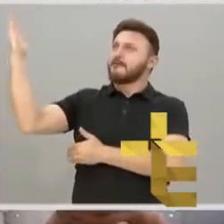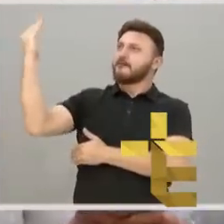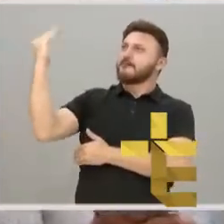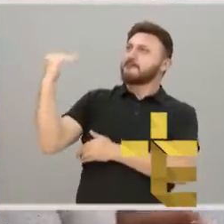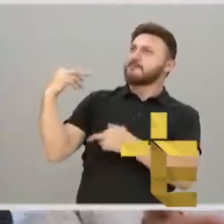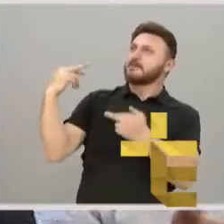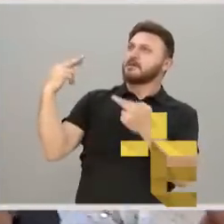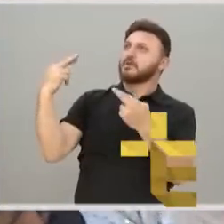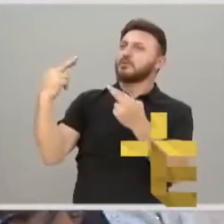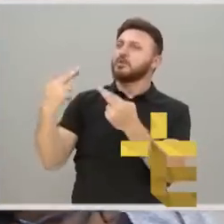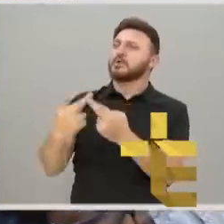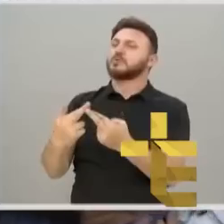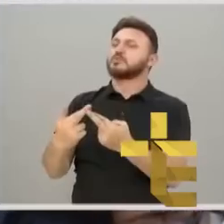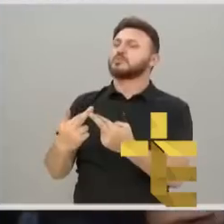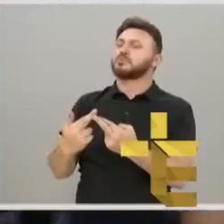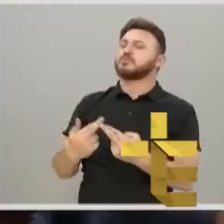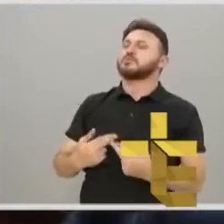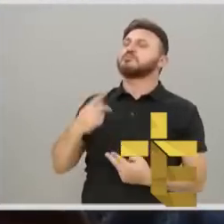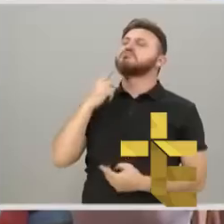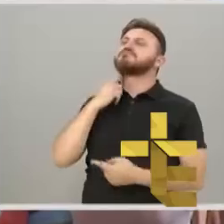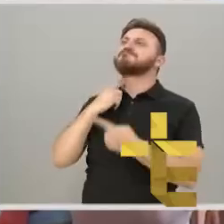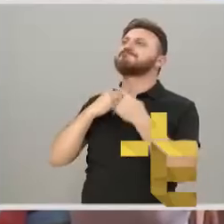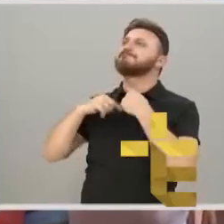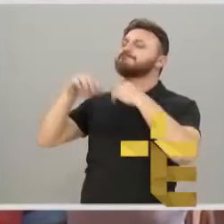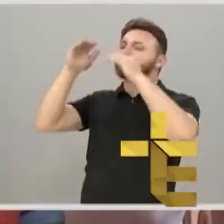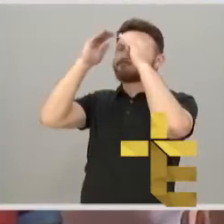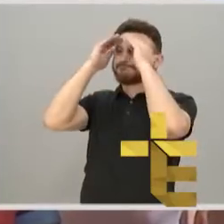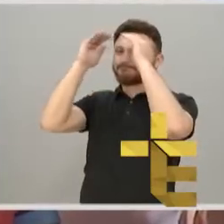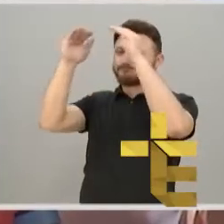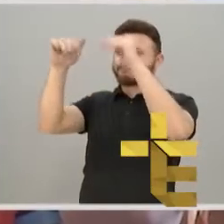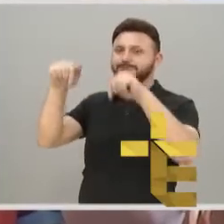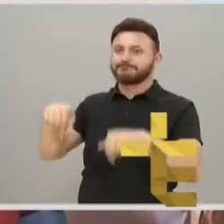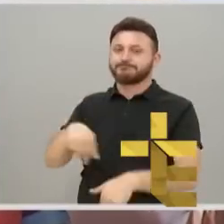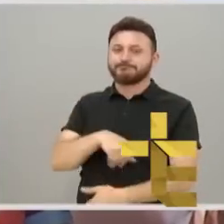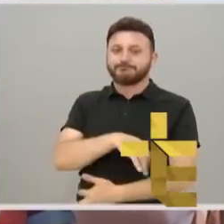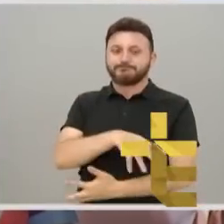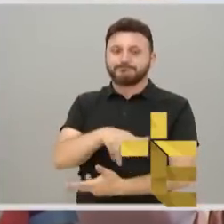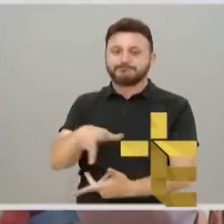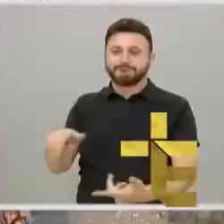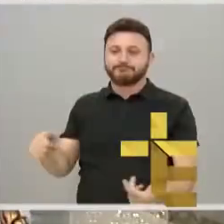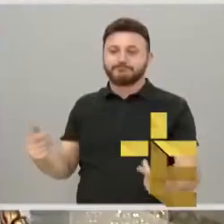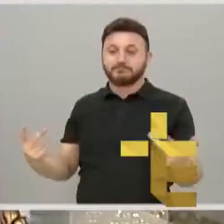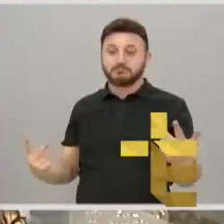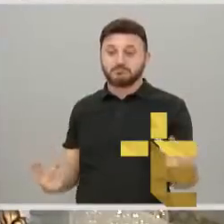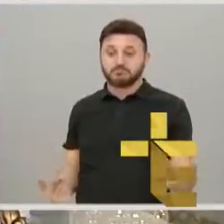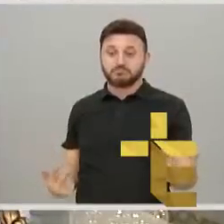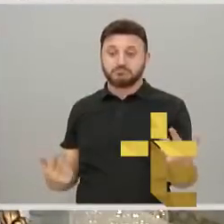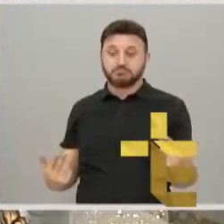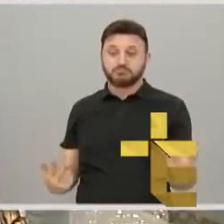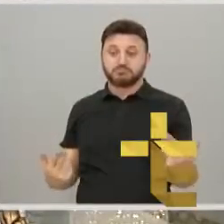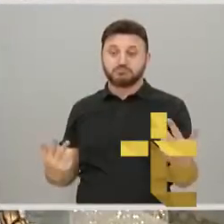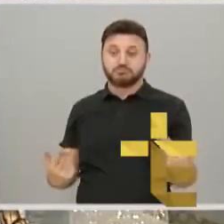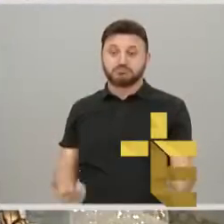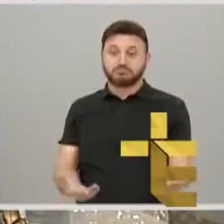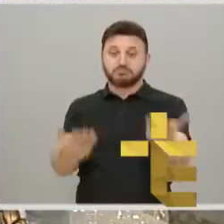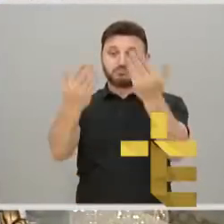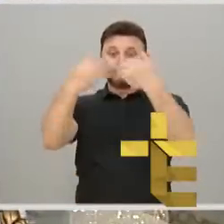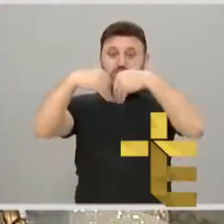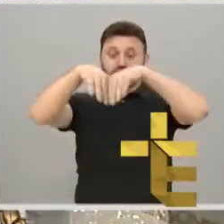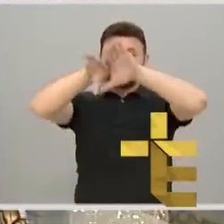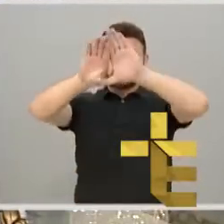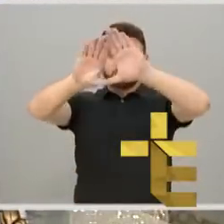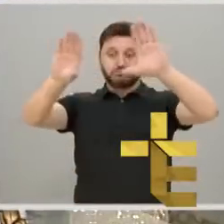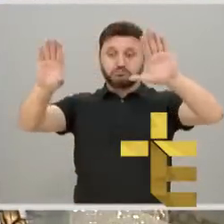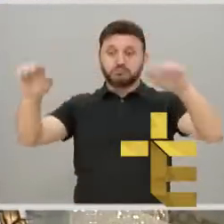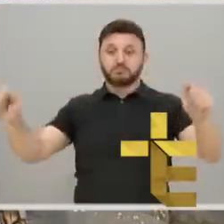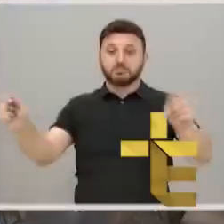nome. Venha a nós o vosso reino, seja feita a vossa vontade, assim na terra